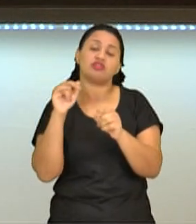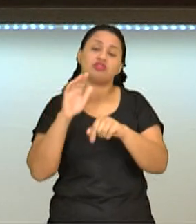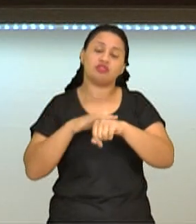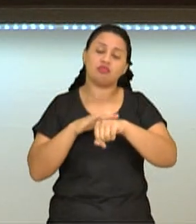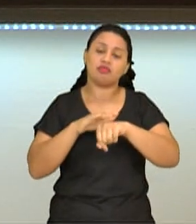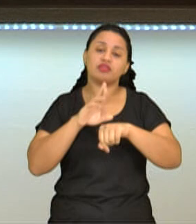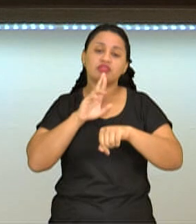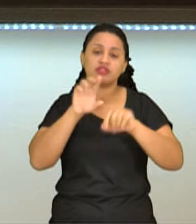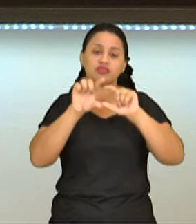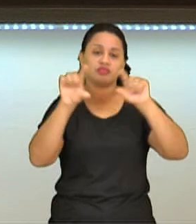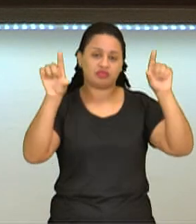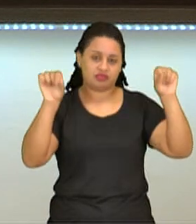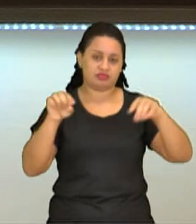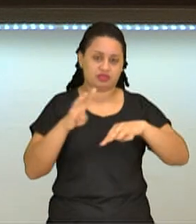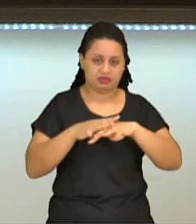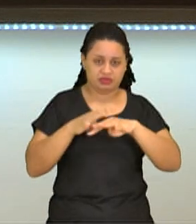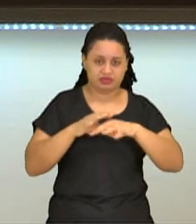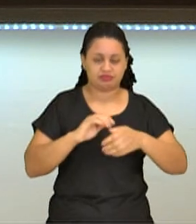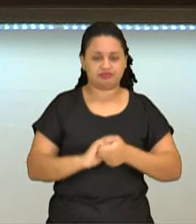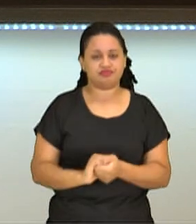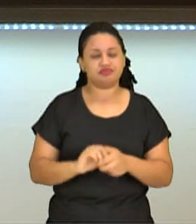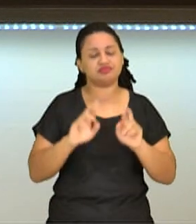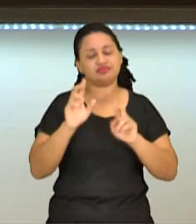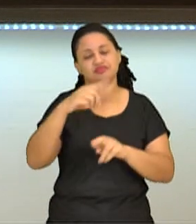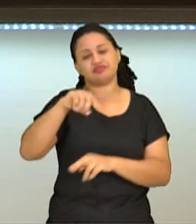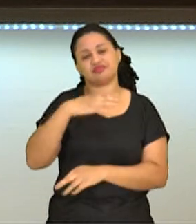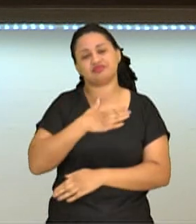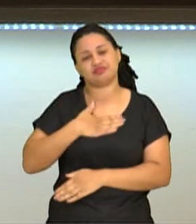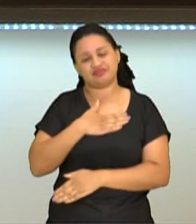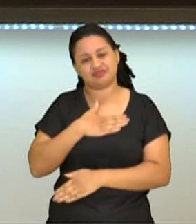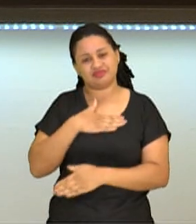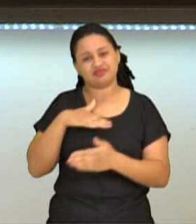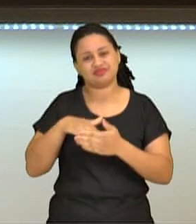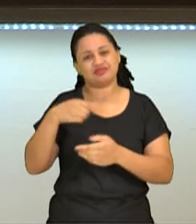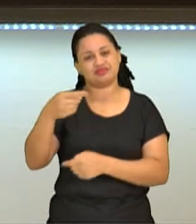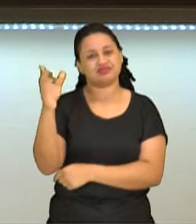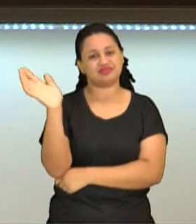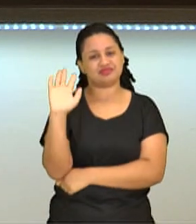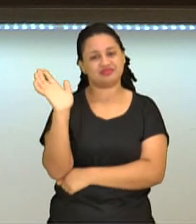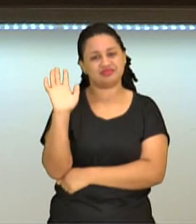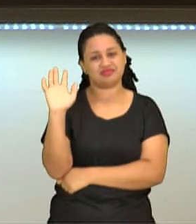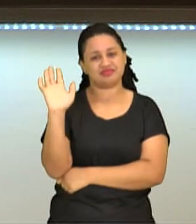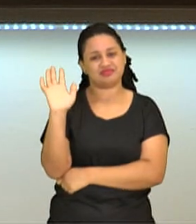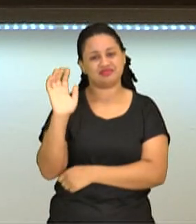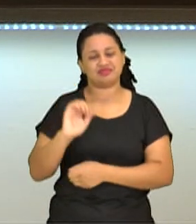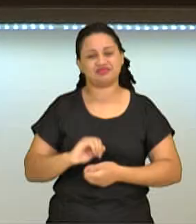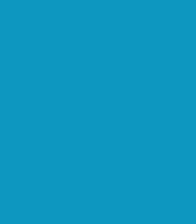de uma expressão, certo? Espero que vocês tenham gostado e até breve.